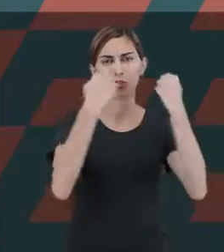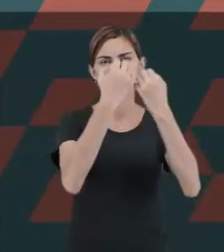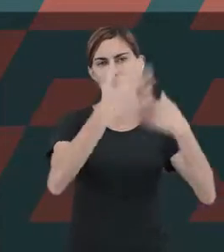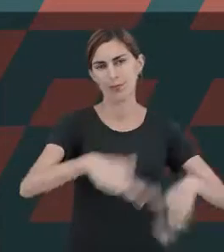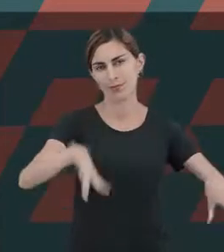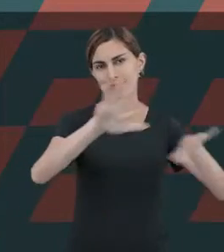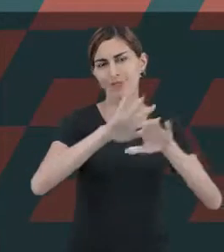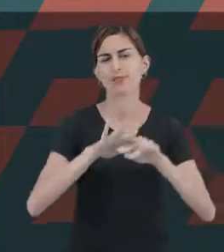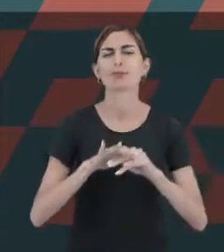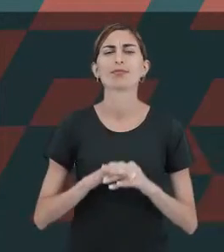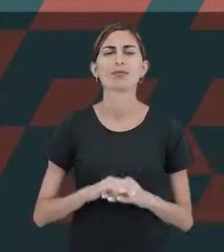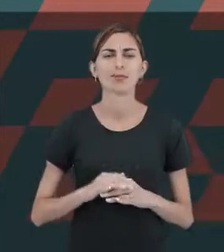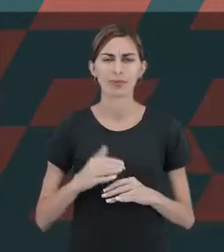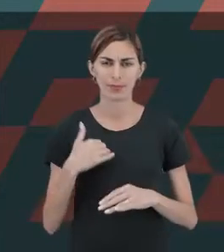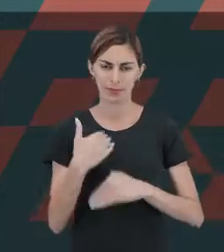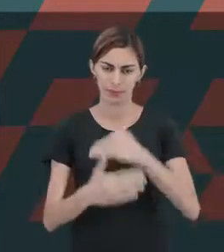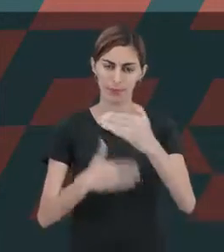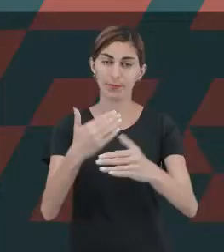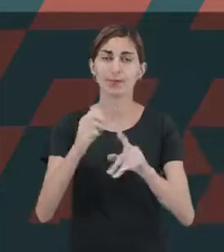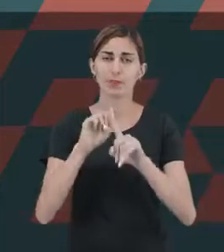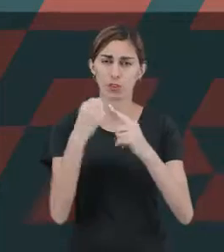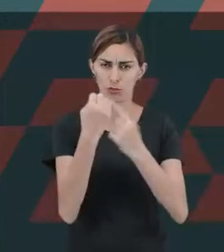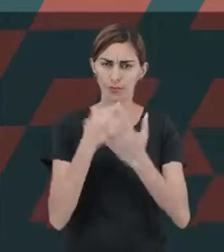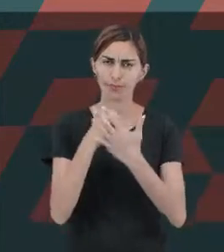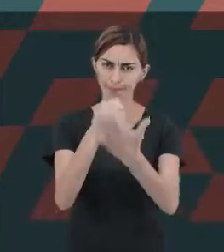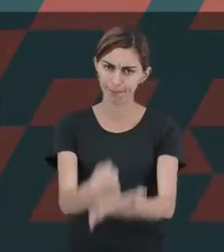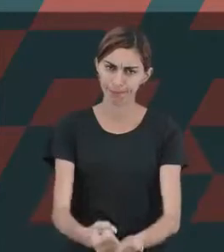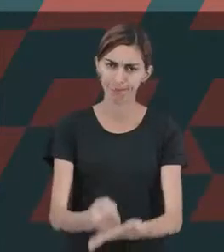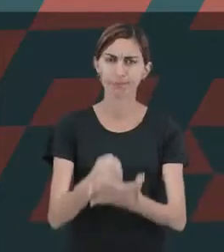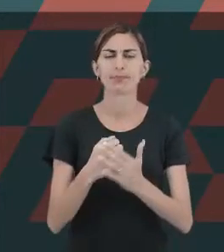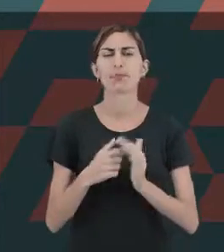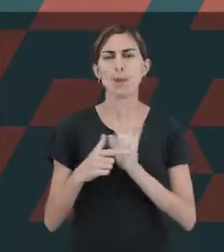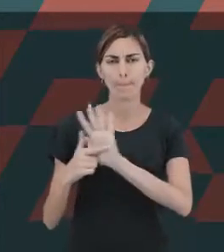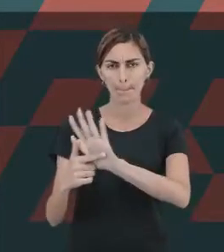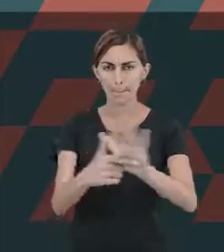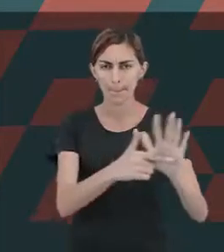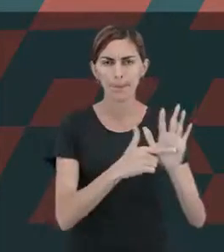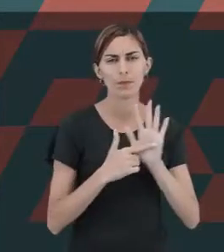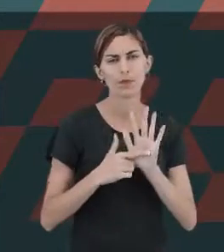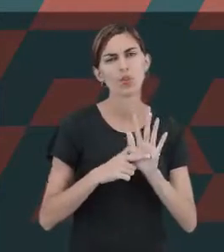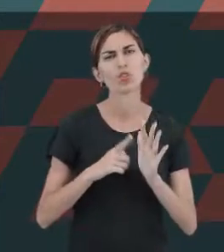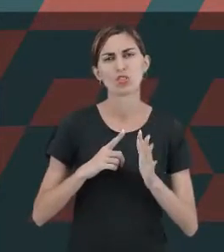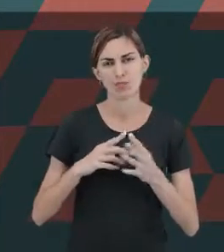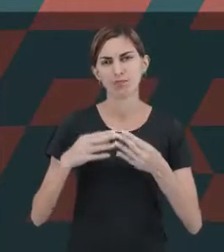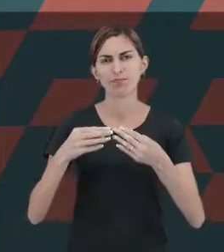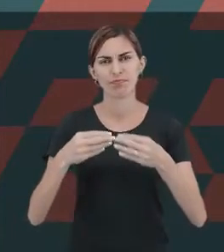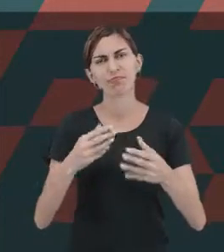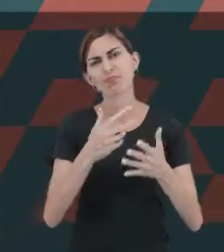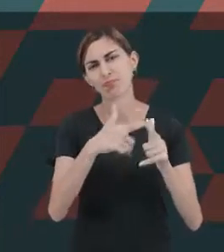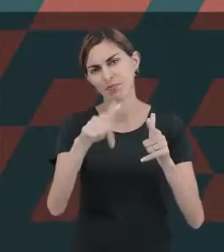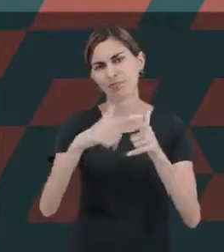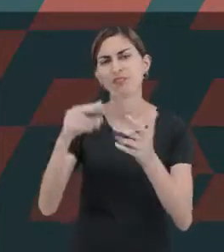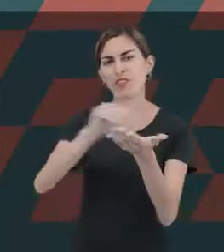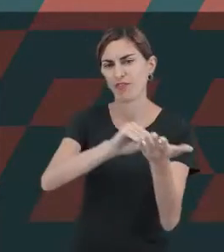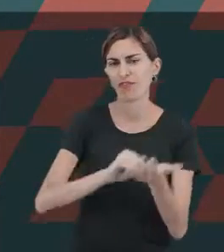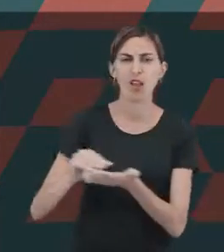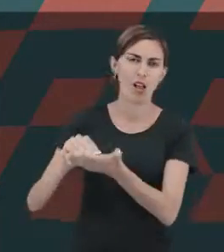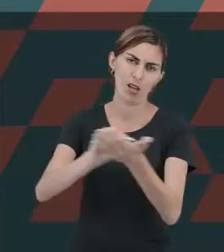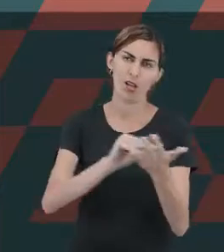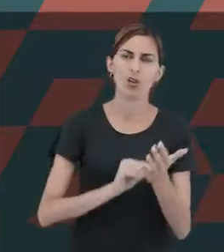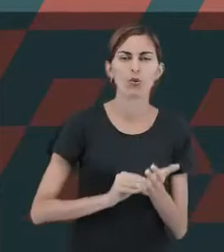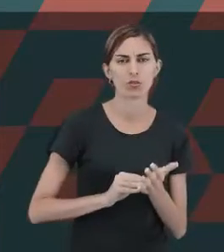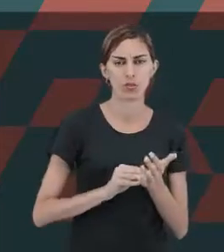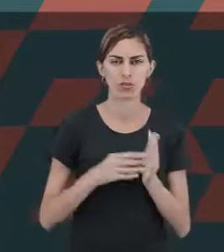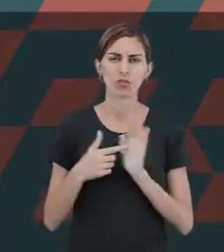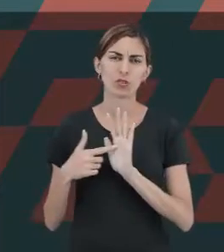O caminho percorrido pela assistência social aponta fragilidades. E quando a gente traz essa